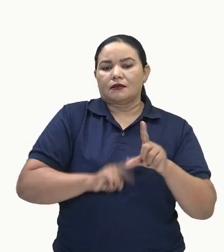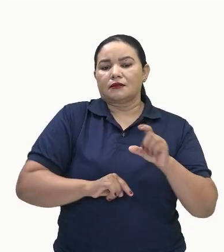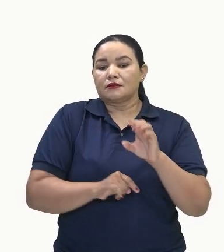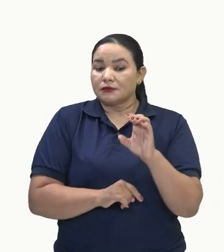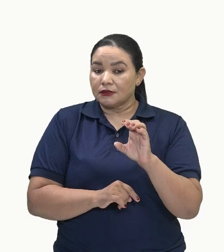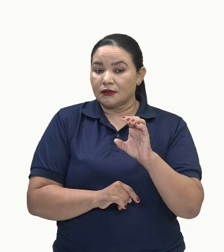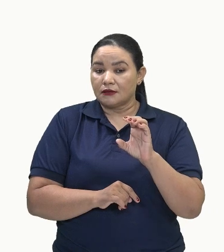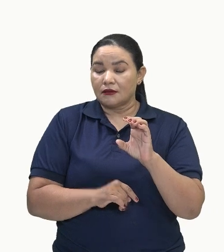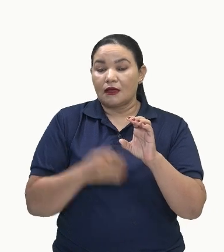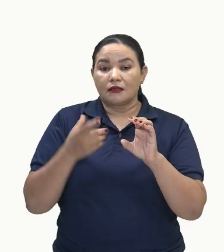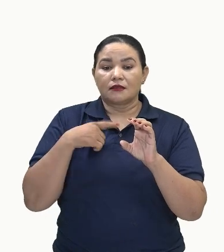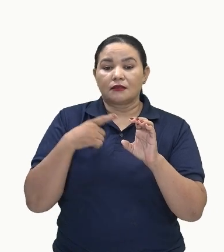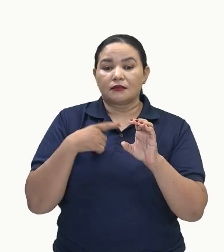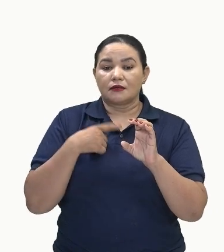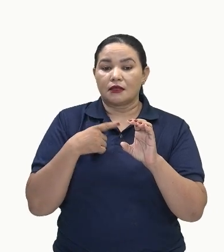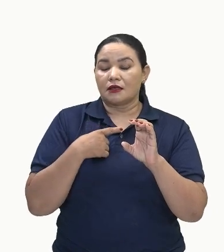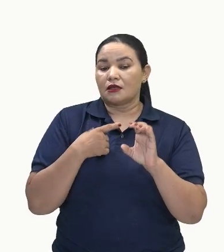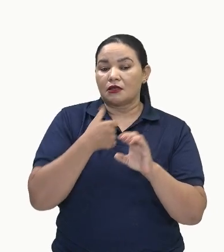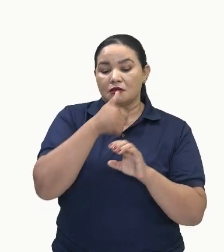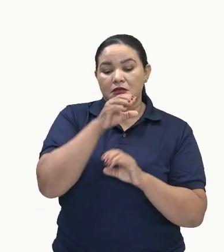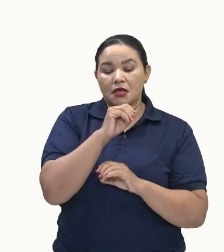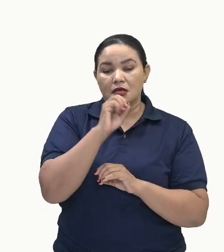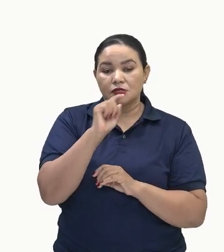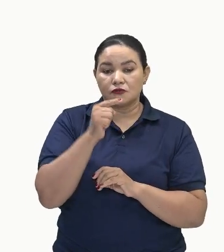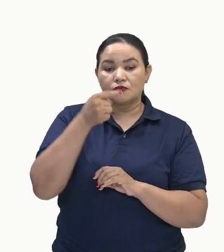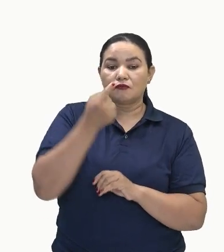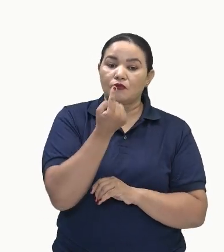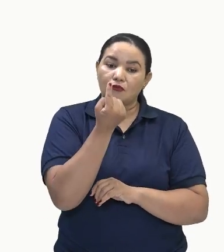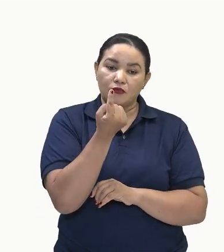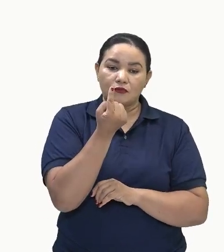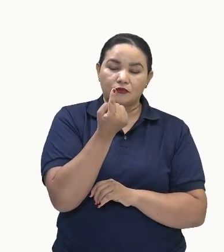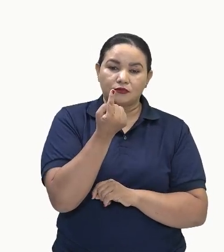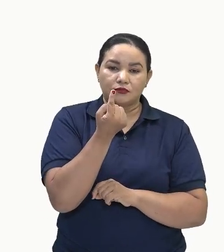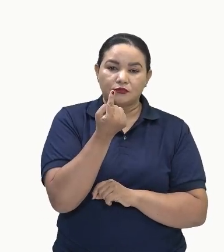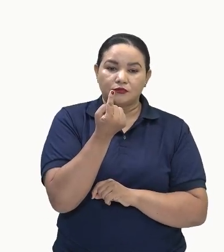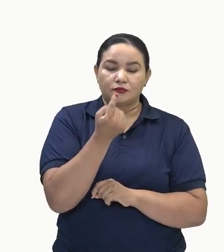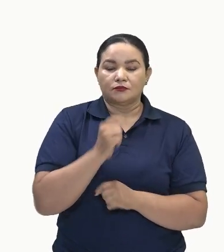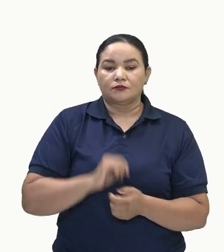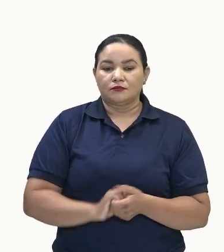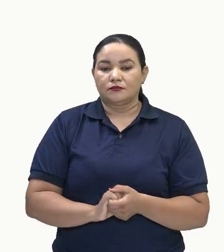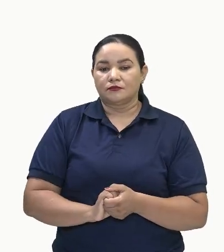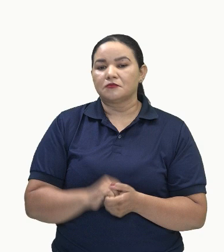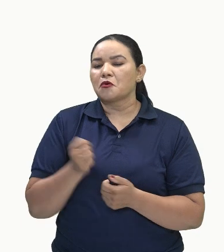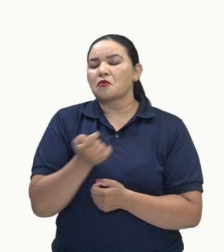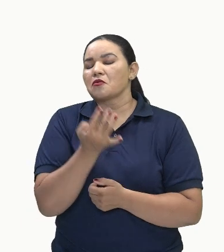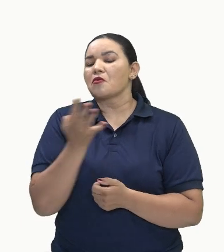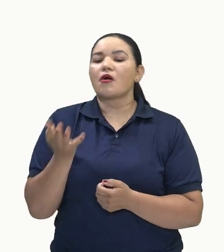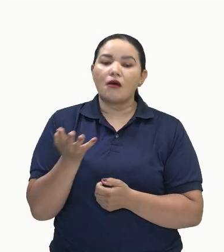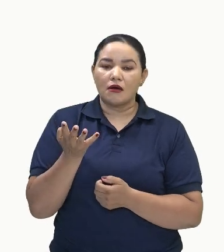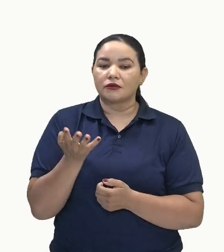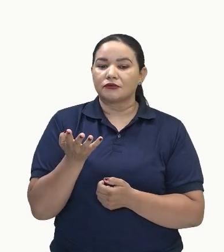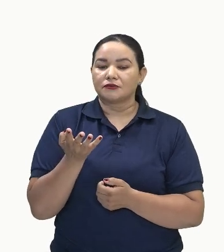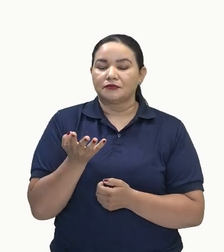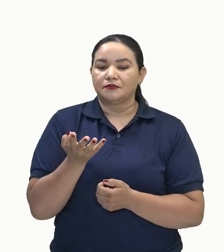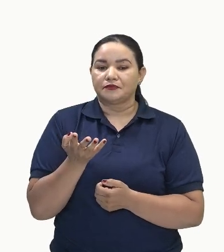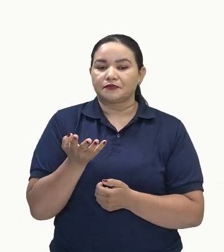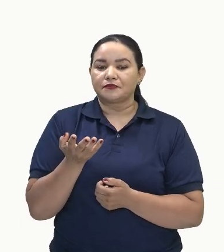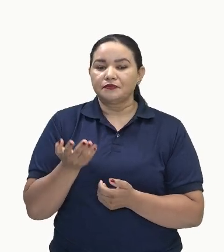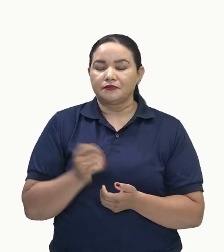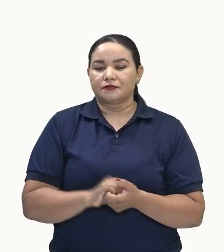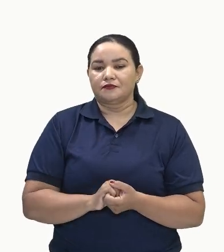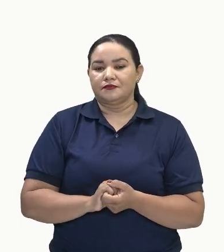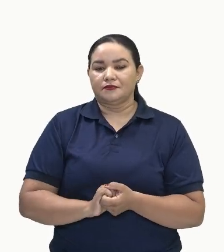professor, temos aqui ó, 10 elevado ao expoente 1. Quanto é o 10 elevado ao expoente